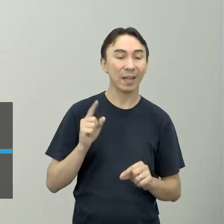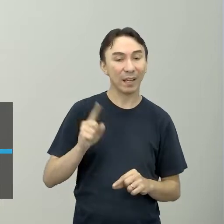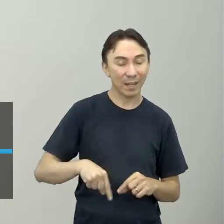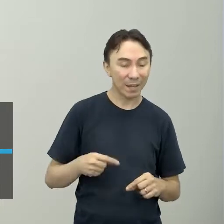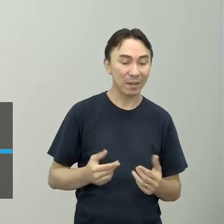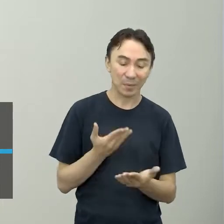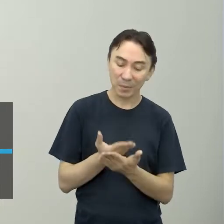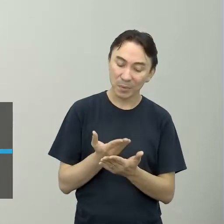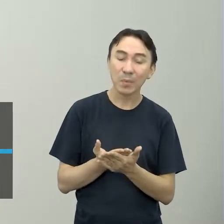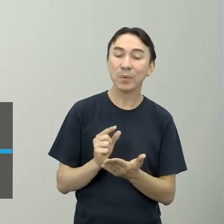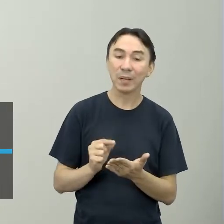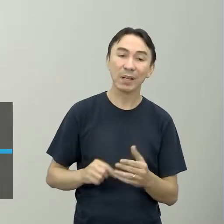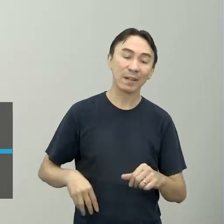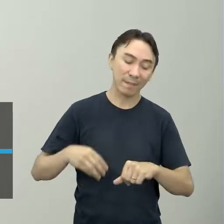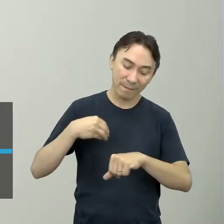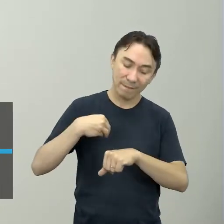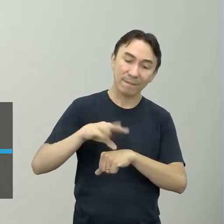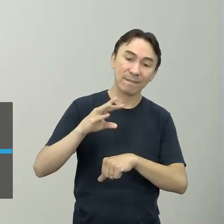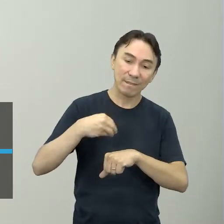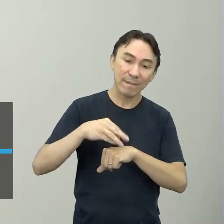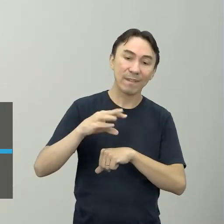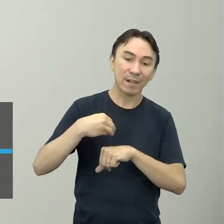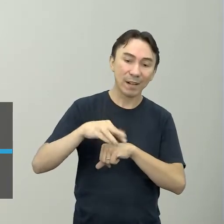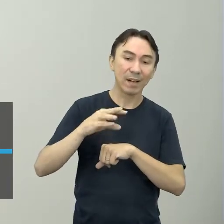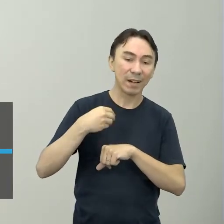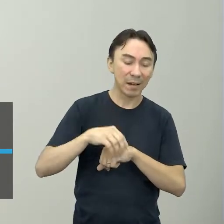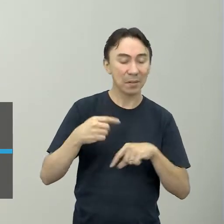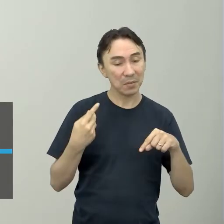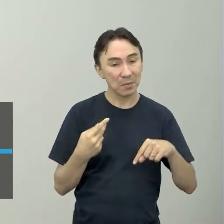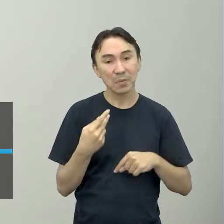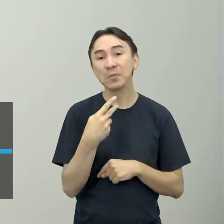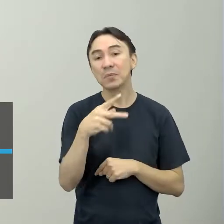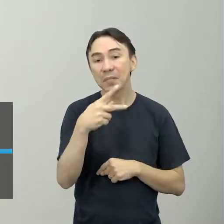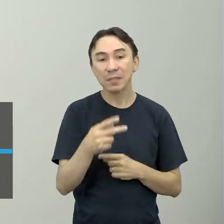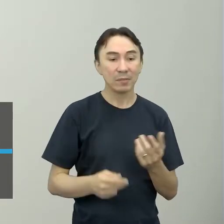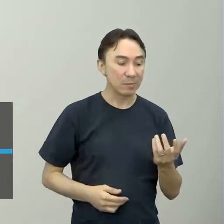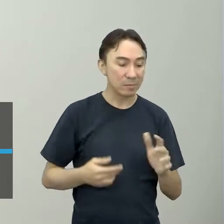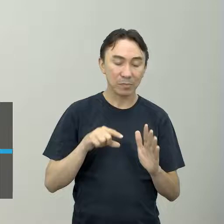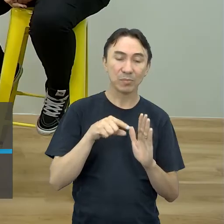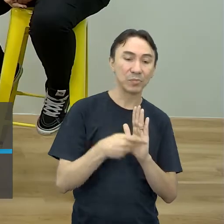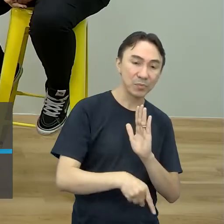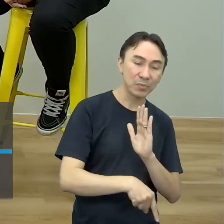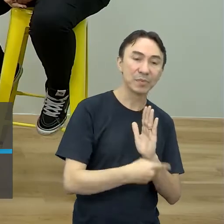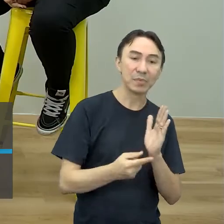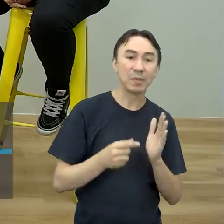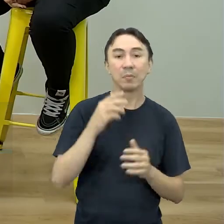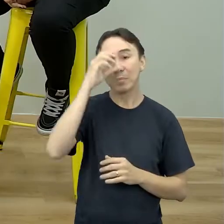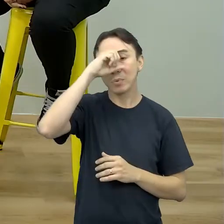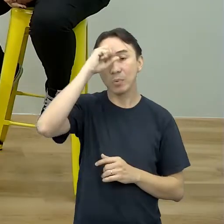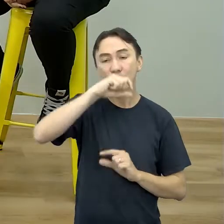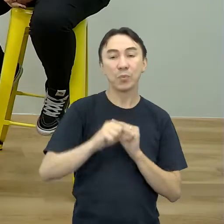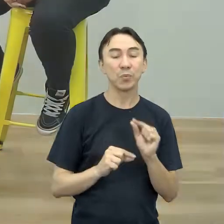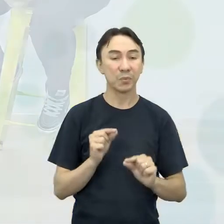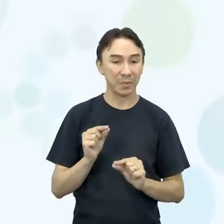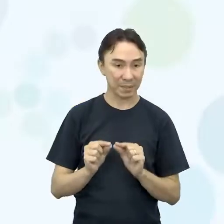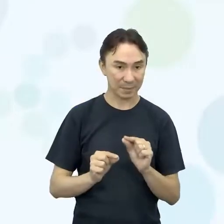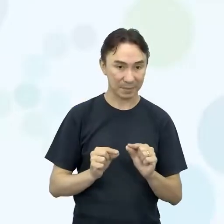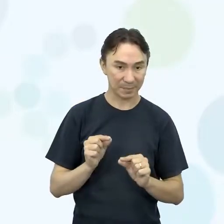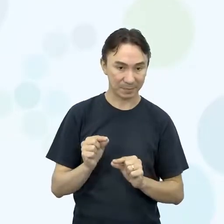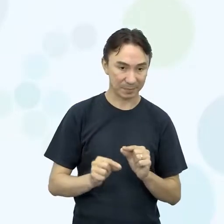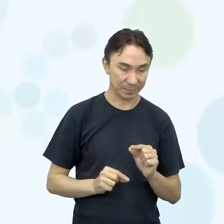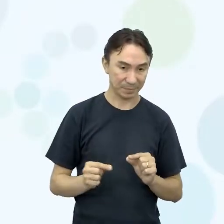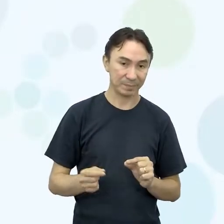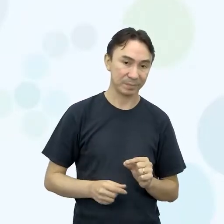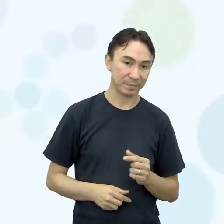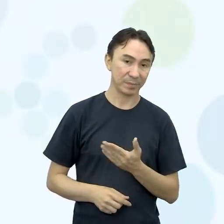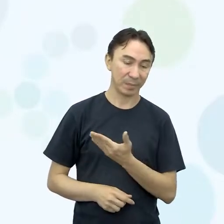você verá, né, nesses nossos aprofundamentos maravilhosos. Então, bora começar? Bom, introdução,